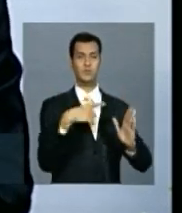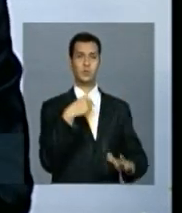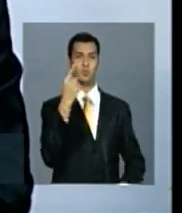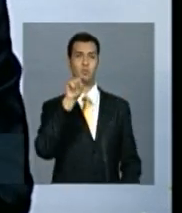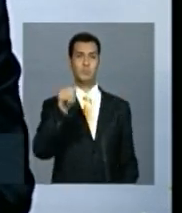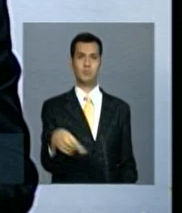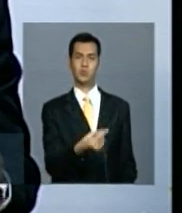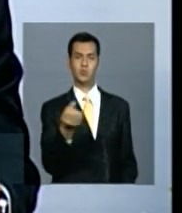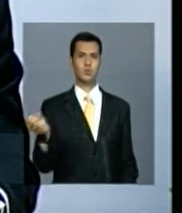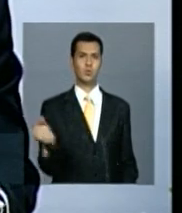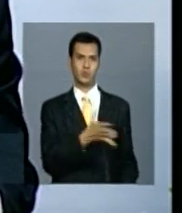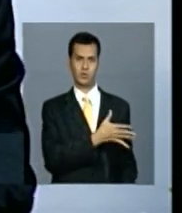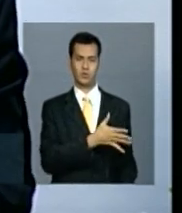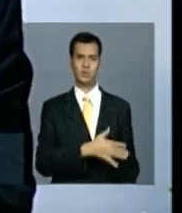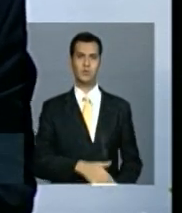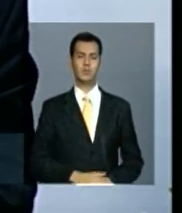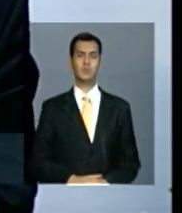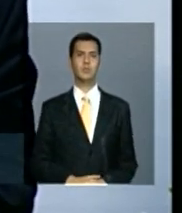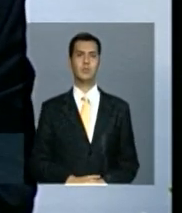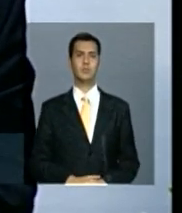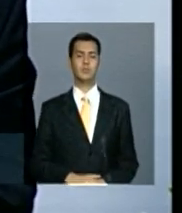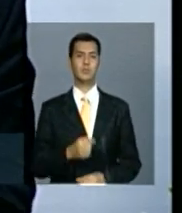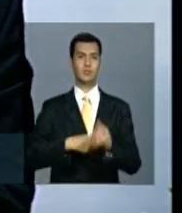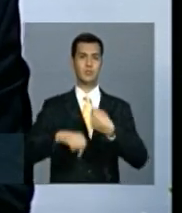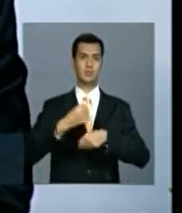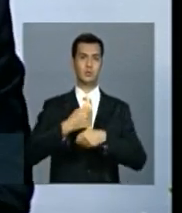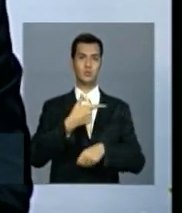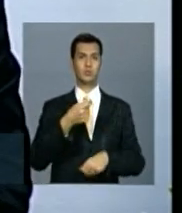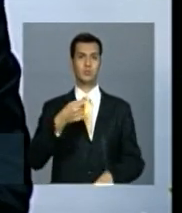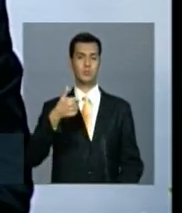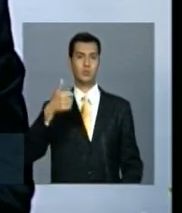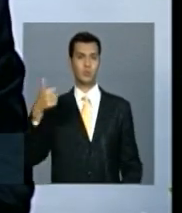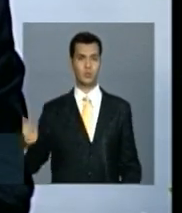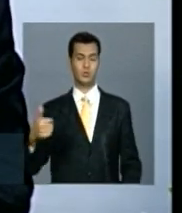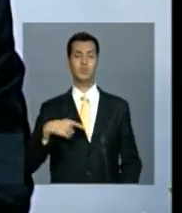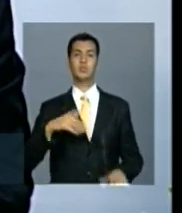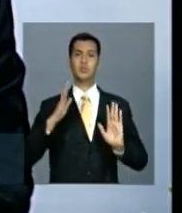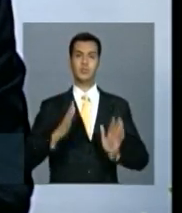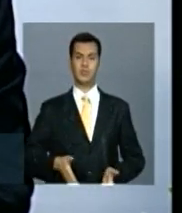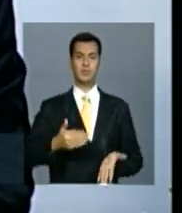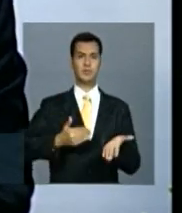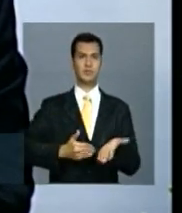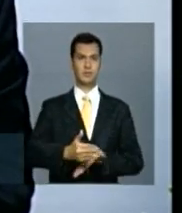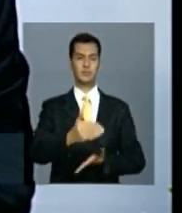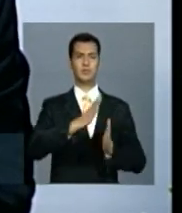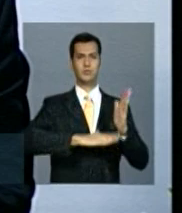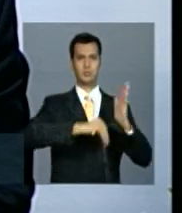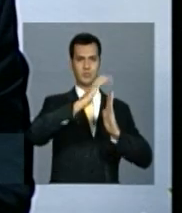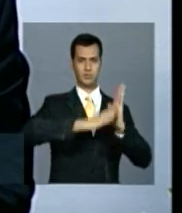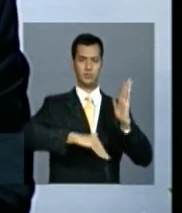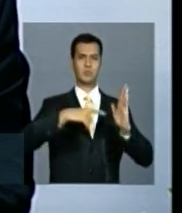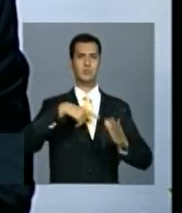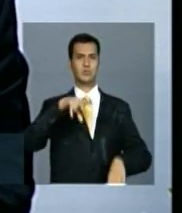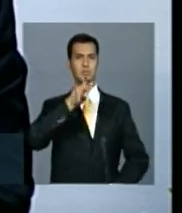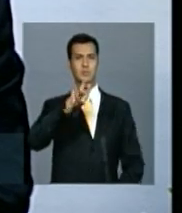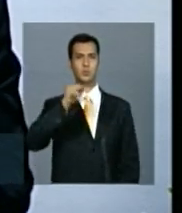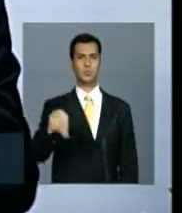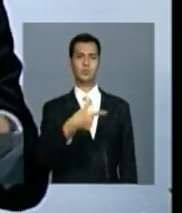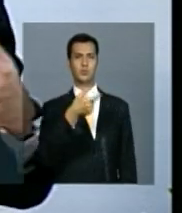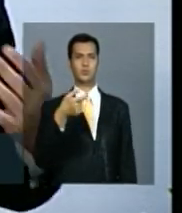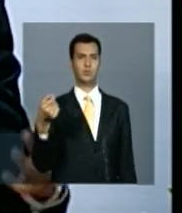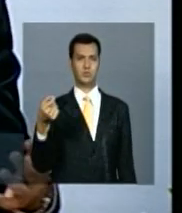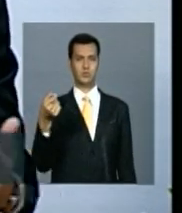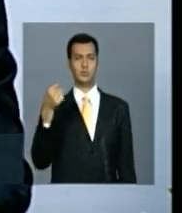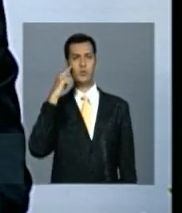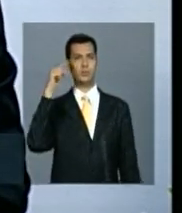unidades 1000 unidades base de saúde no ano 2011 nós iniciamos já a reforma de mais de 5.200 unidades